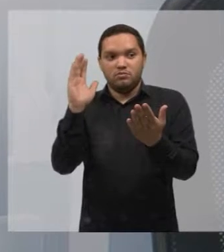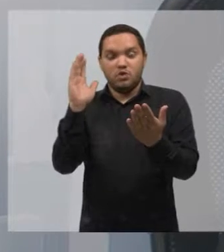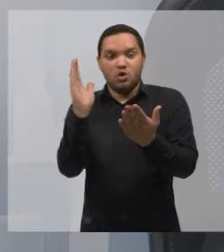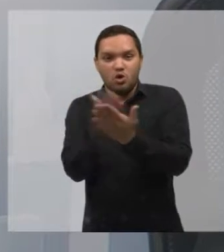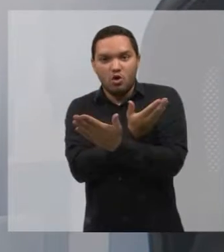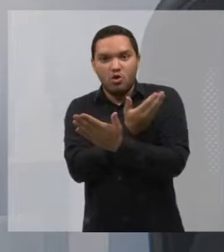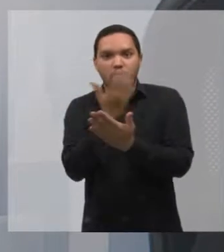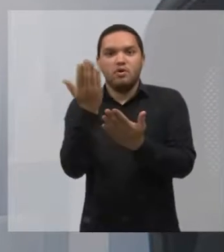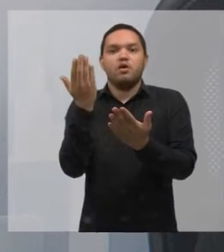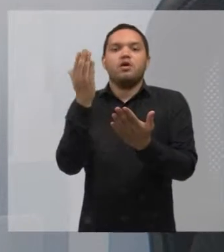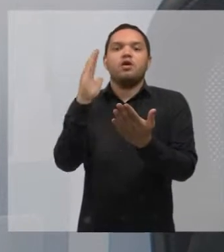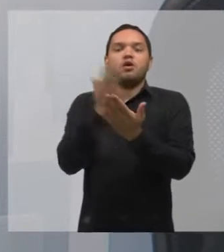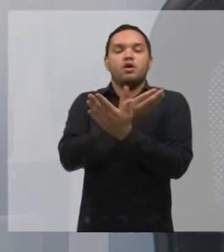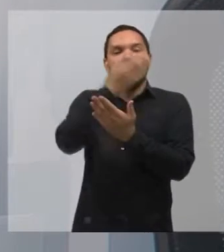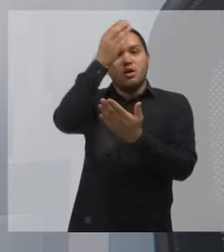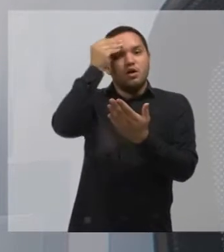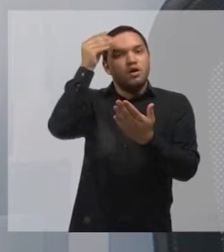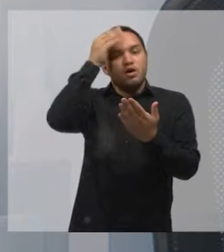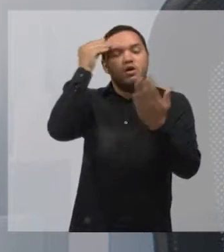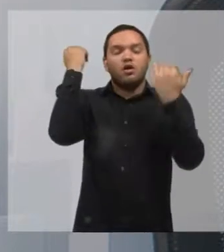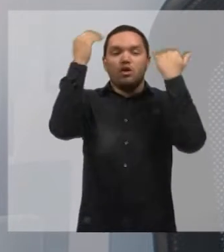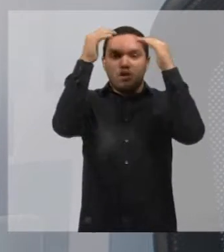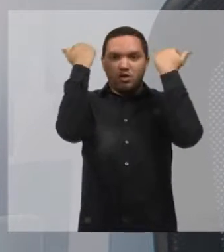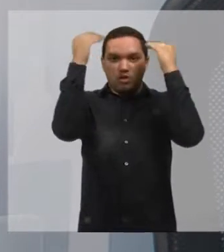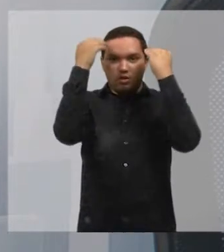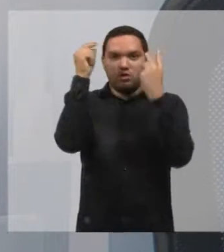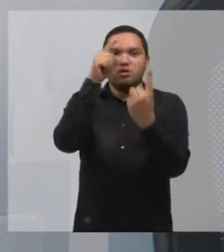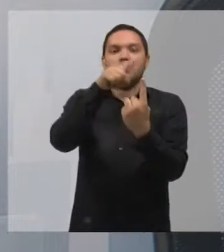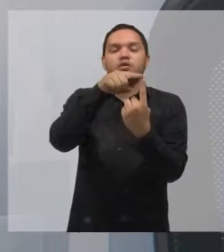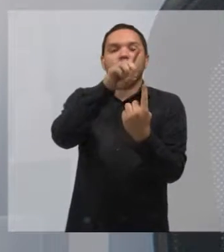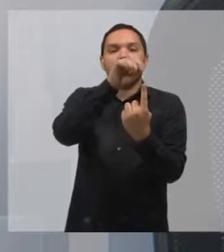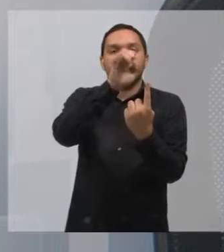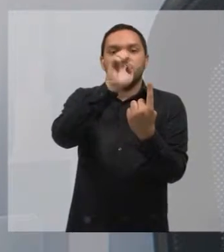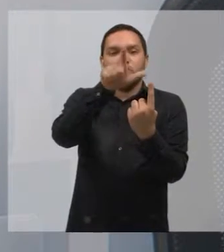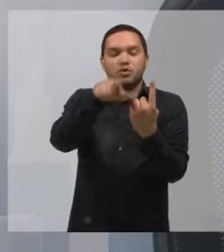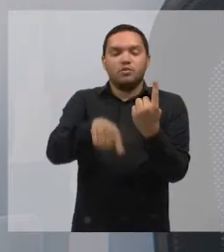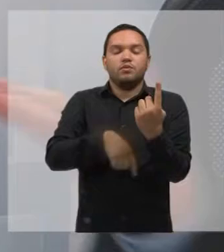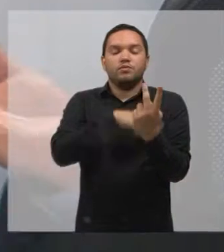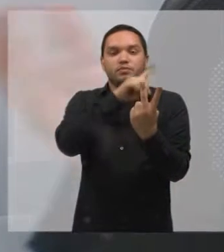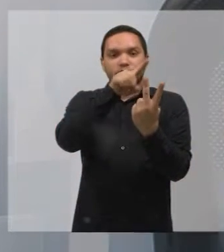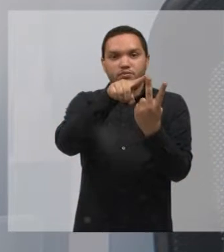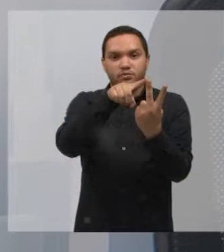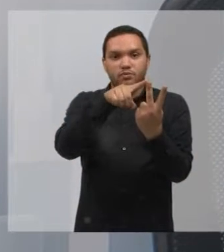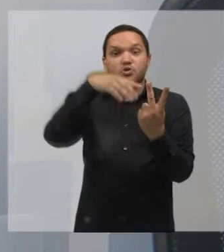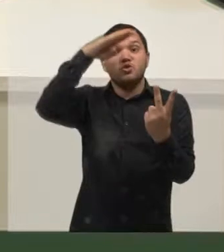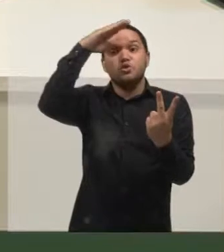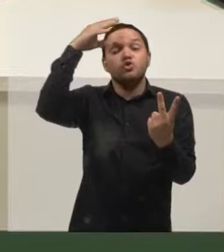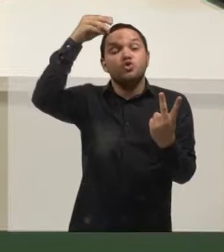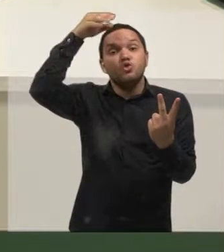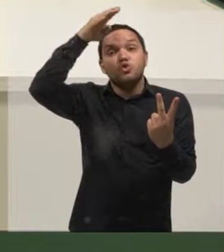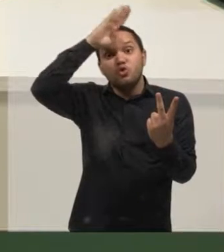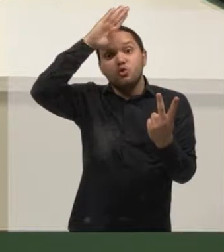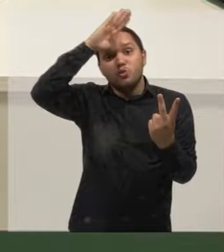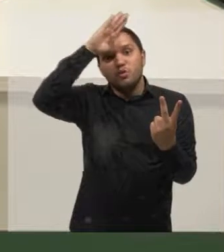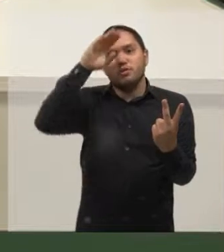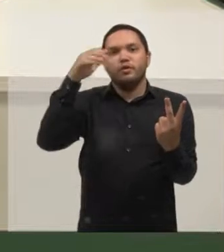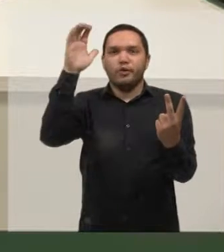Oliveira e Camilo Santana. Quem são eles? Daniel Oliveira, sobrinho de quem?